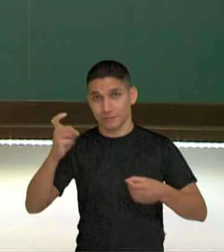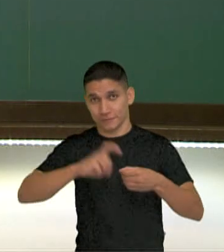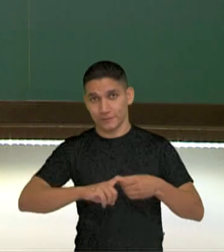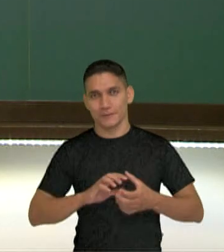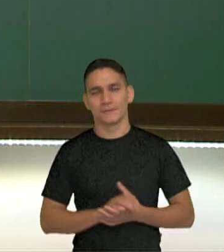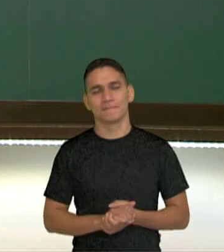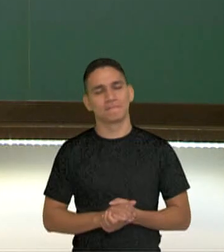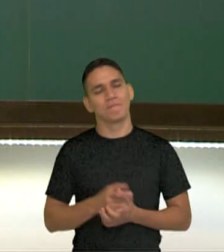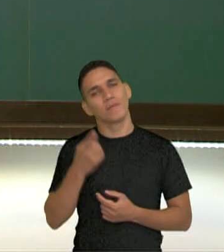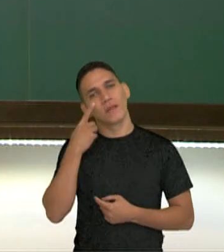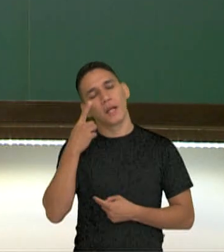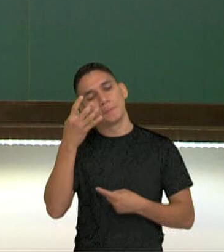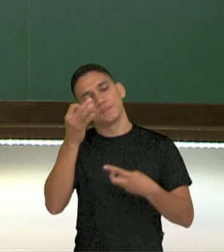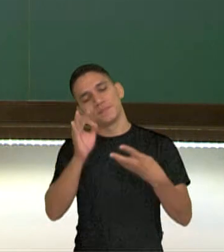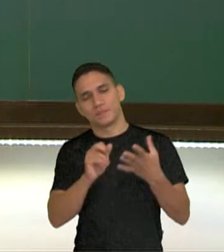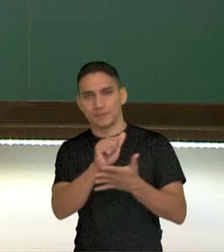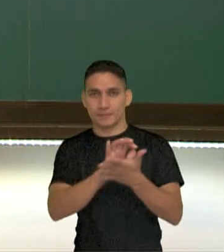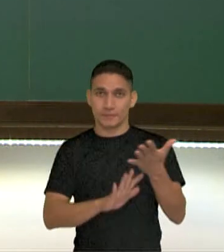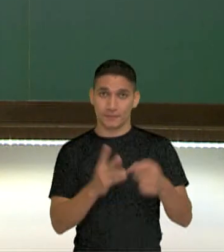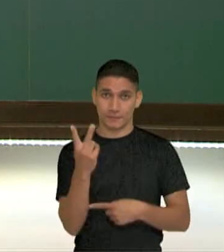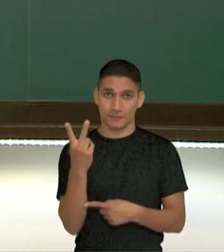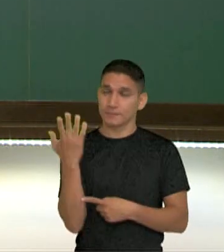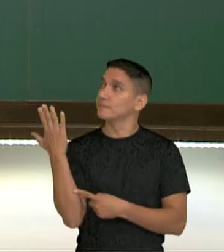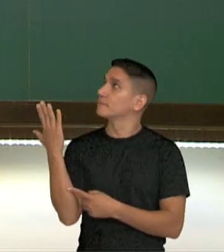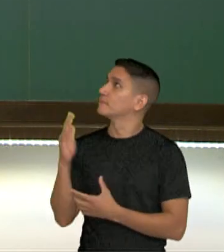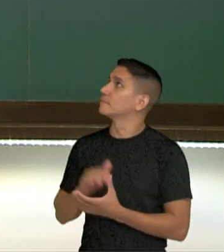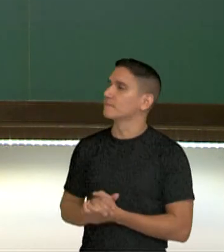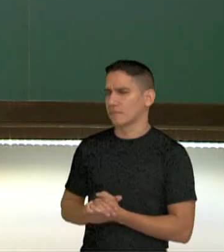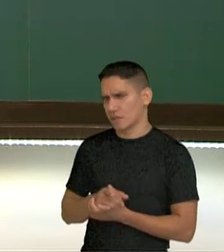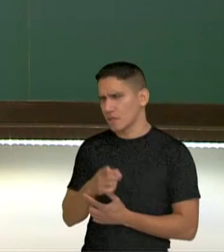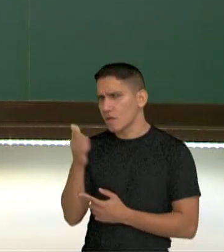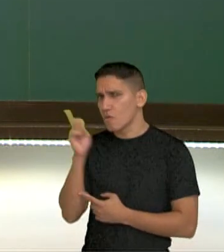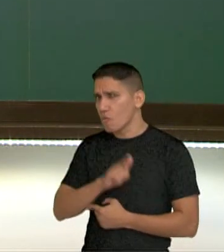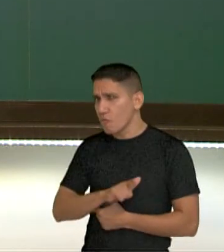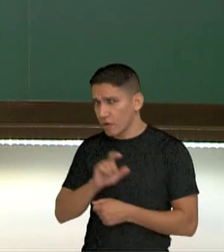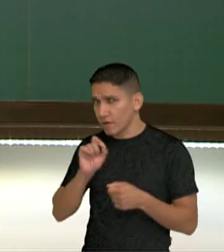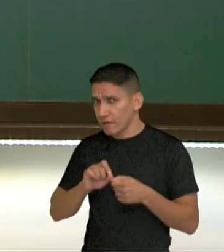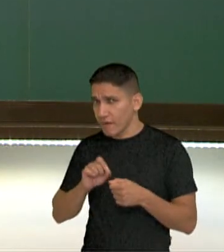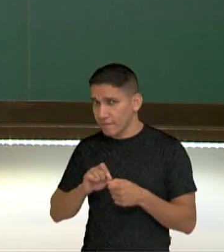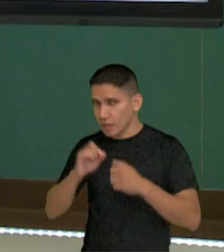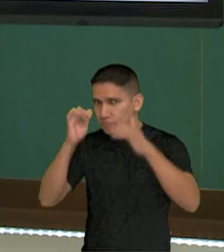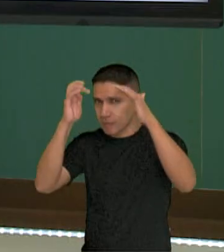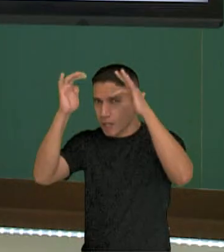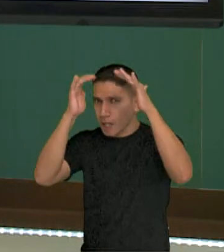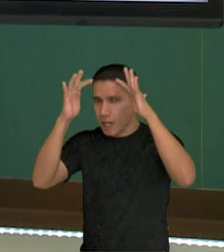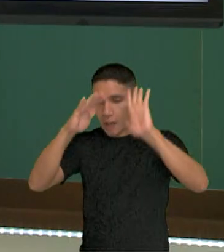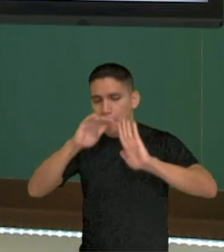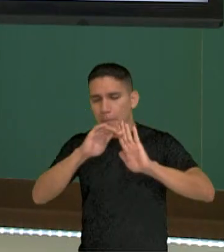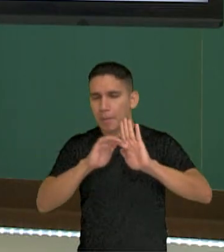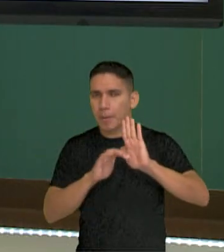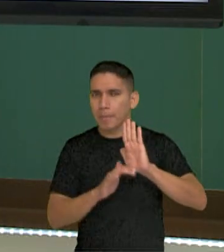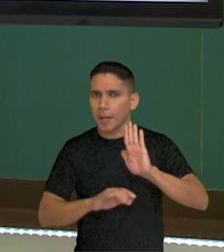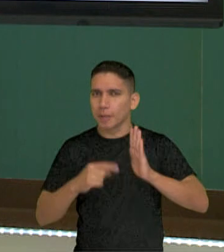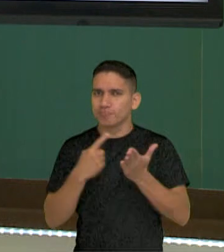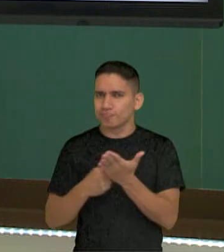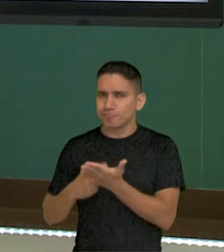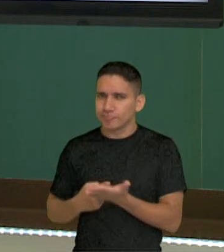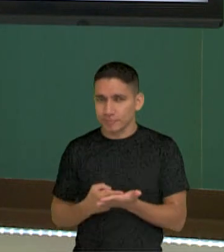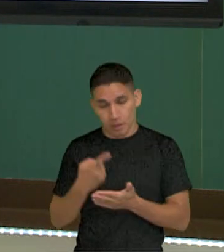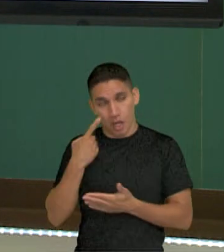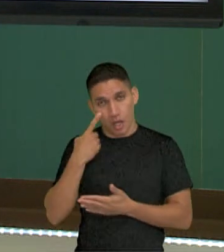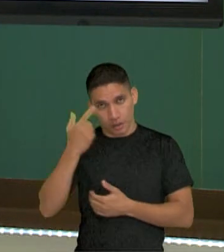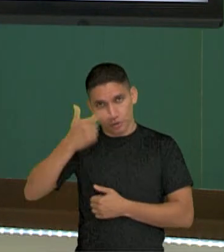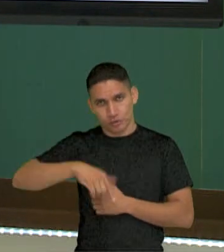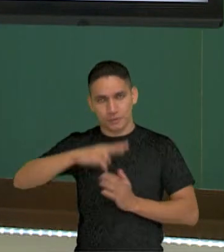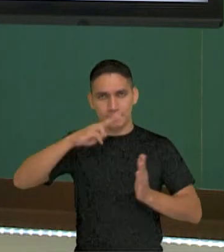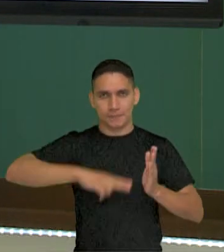Voltamos! Vamos para a correção da nossa atividade 2? E aí, conseguiram, né, organizar os tópicos? Então vamos reler